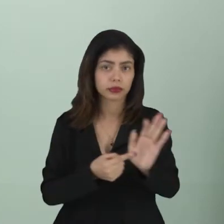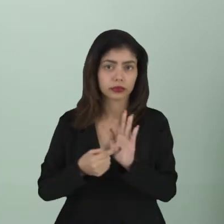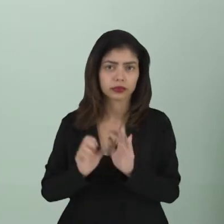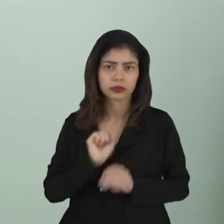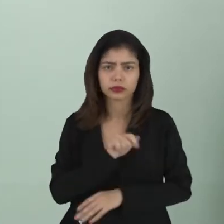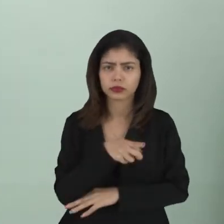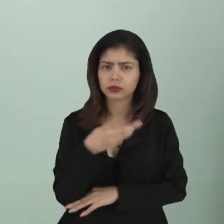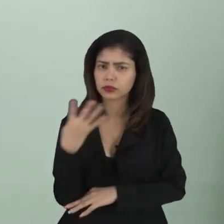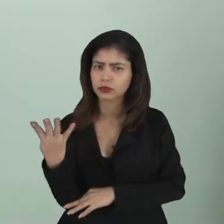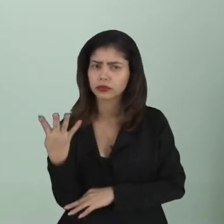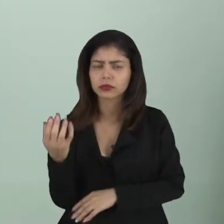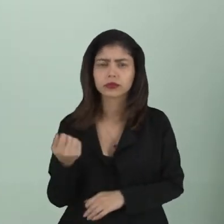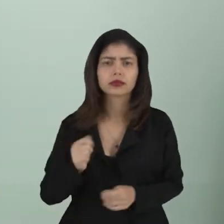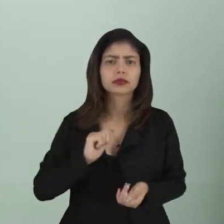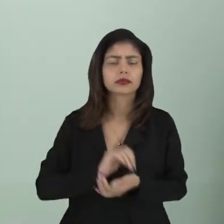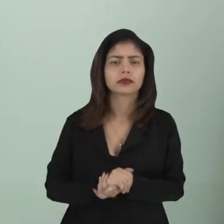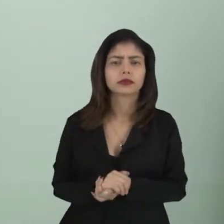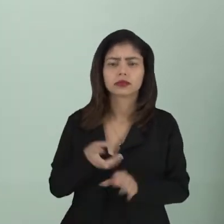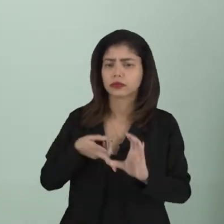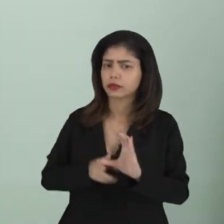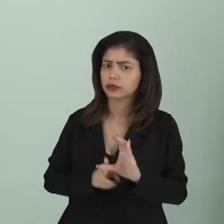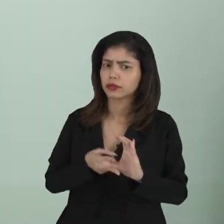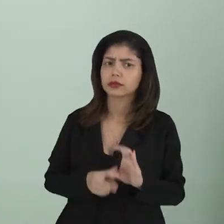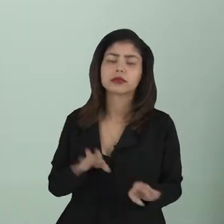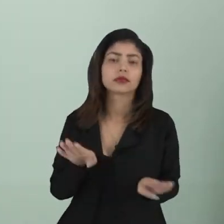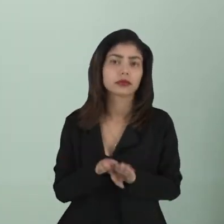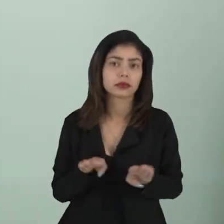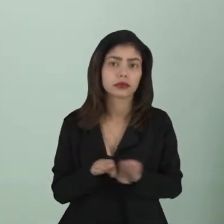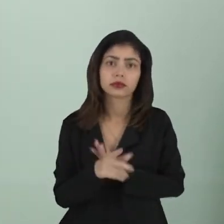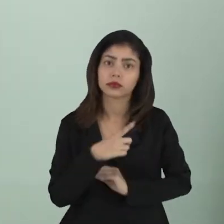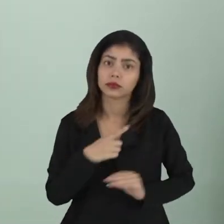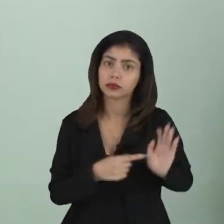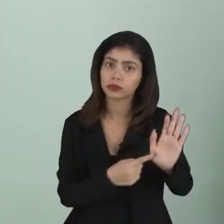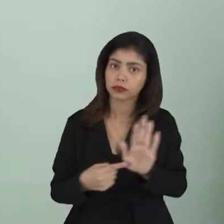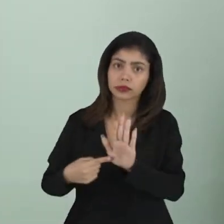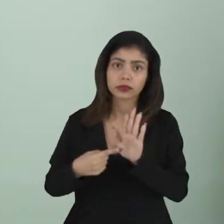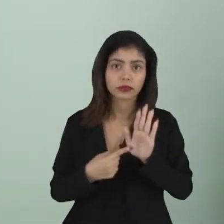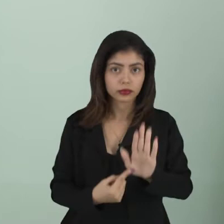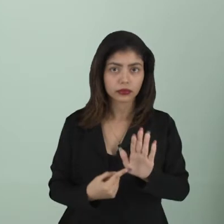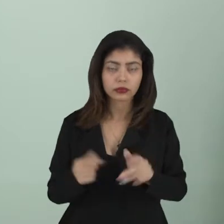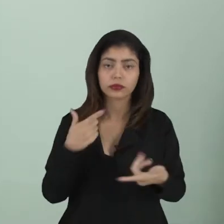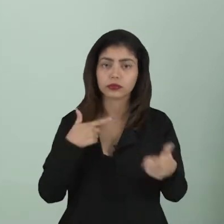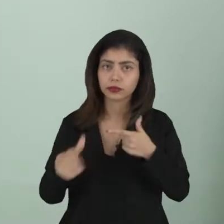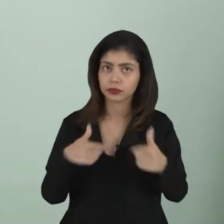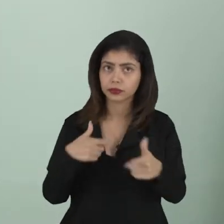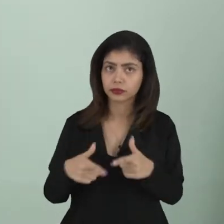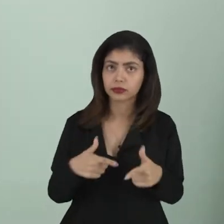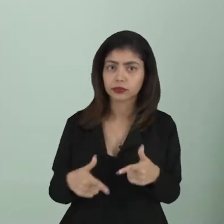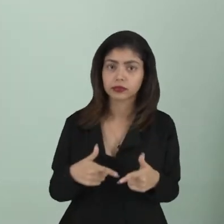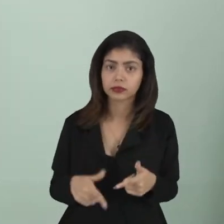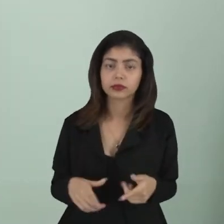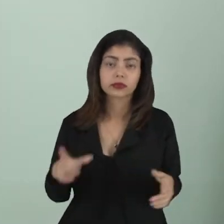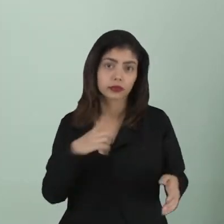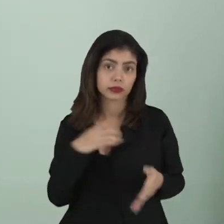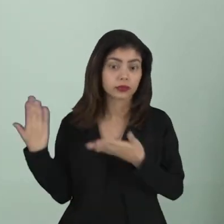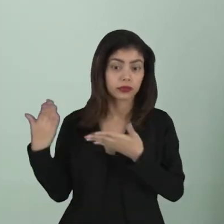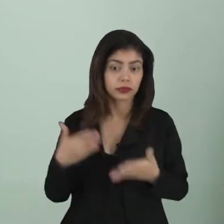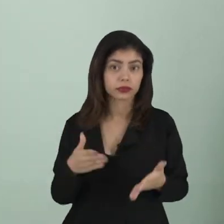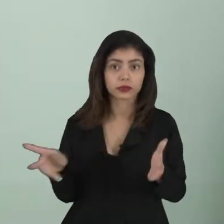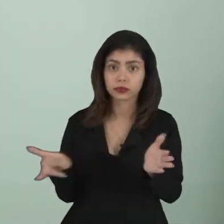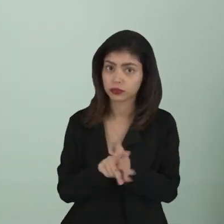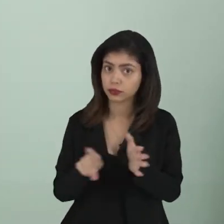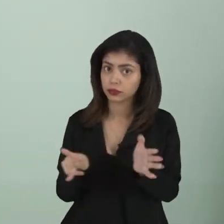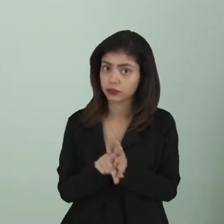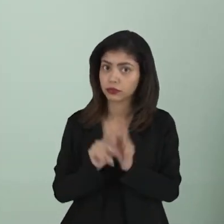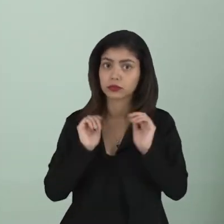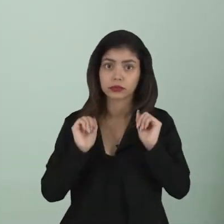máquinas, quantas tecnologias estão à disposição dos atuais trabalhadores para a execução de determinadas